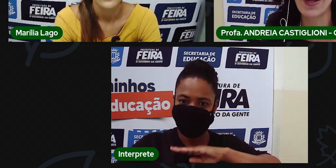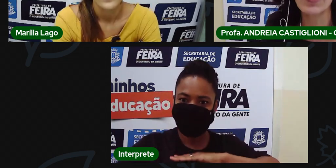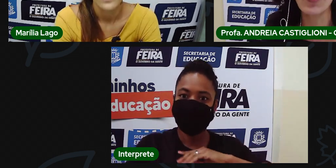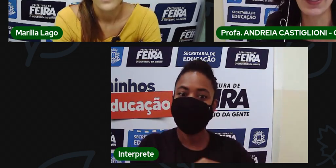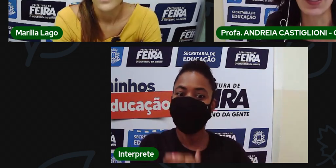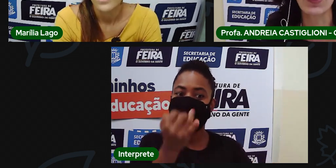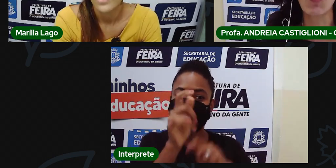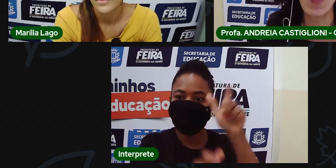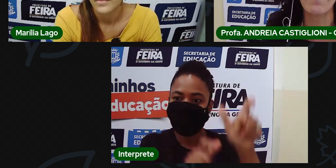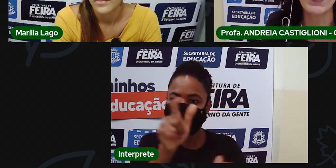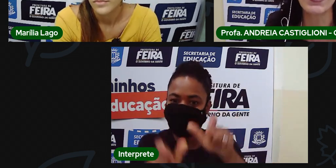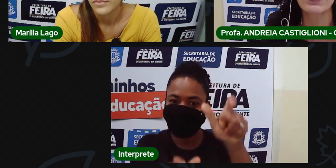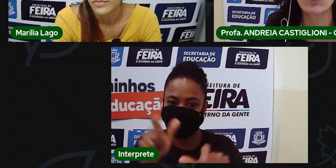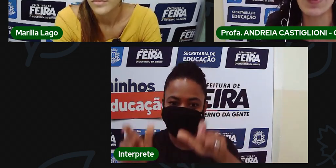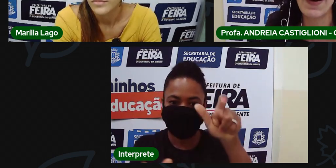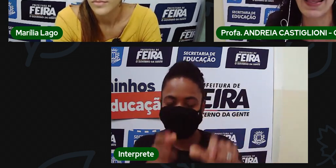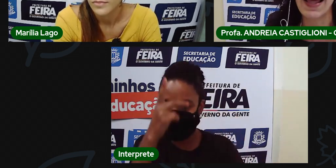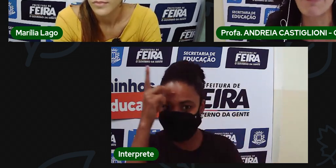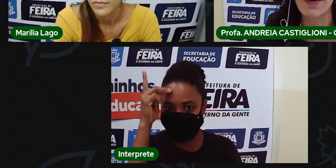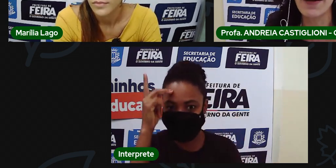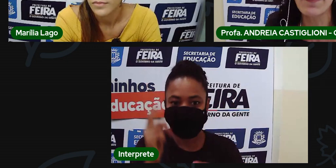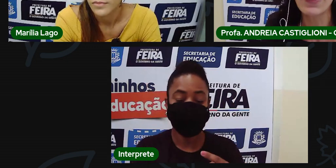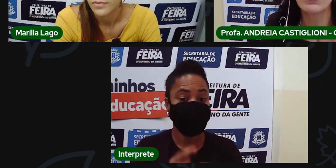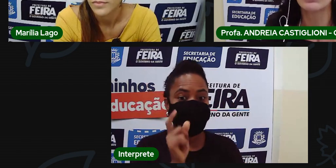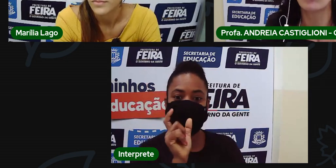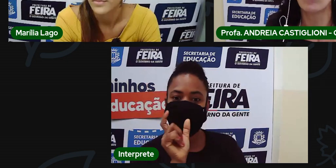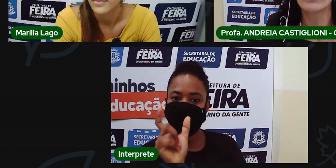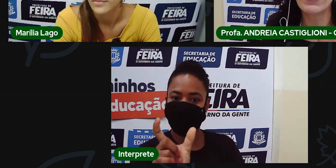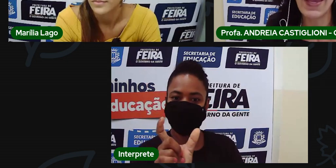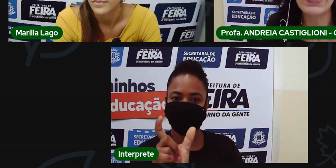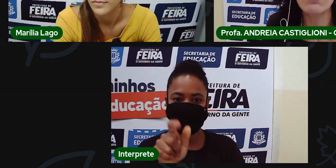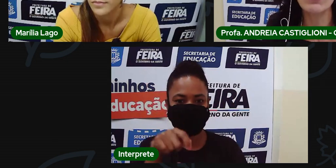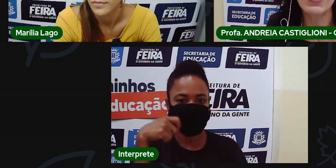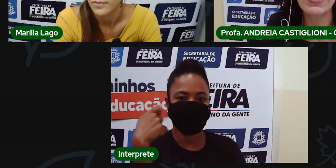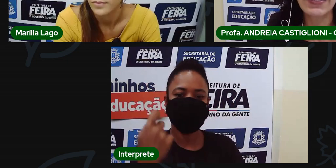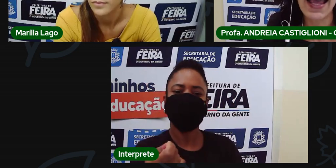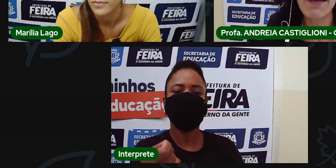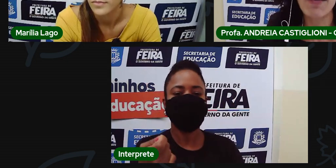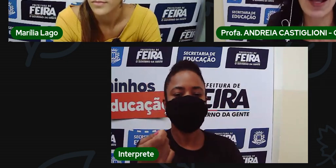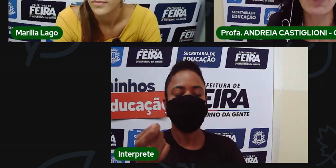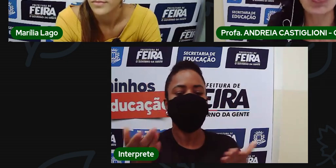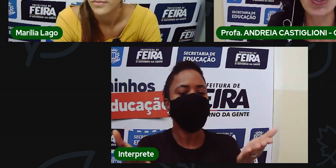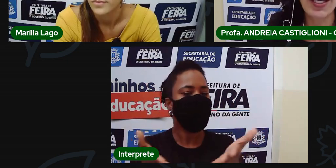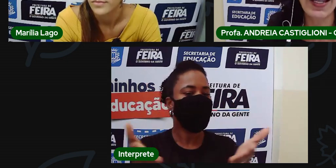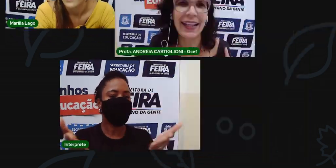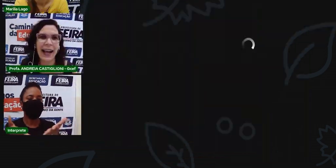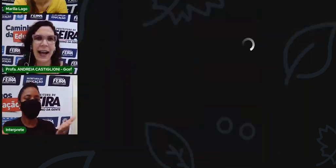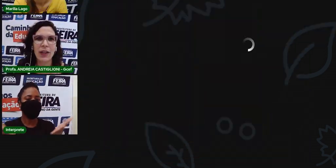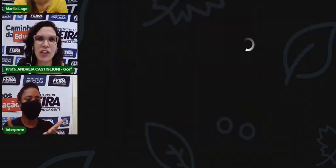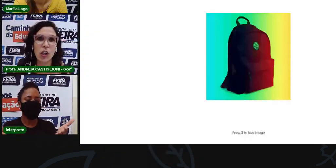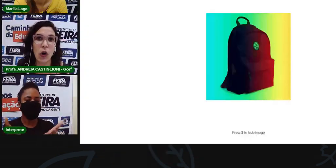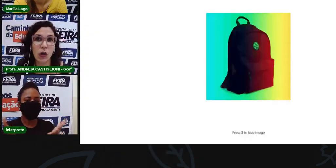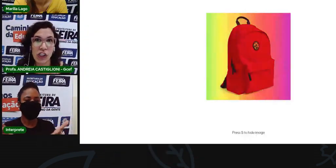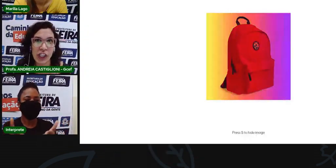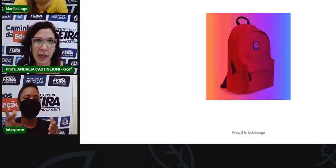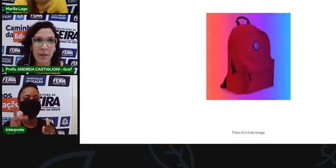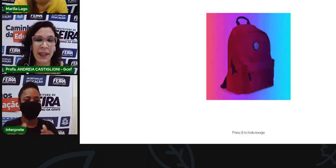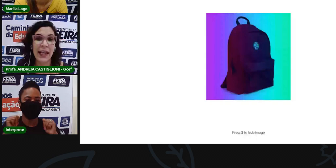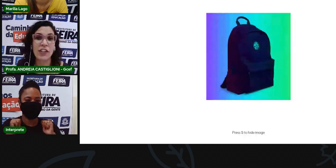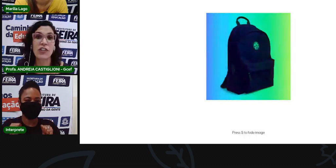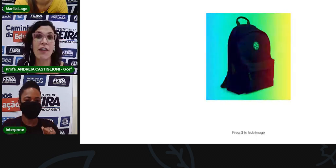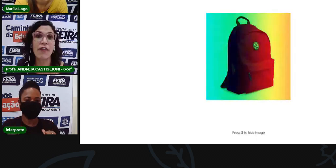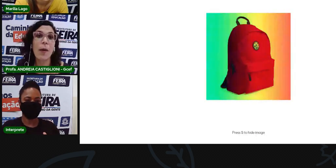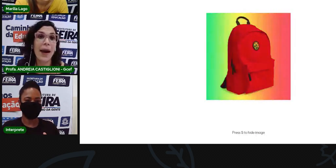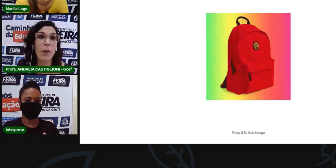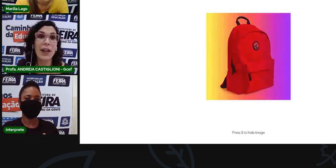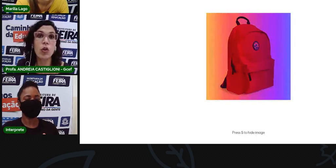que estão respondendo. Então, apenas uma palavra. O que é que vocês levam na mochila da aula de hoje? E